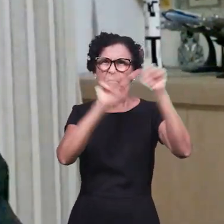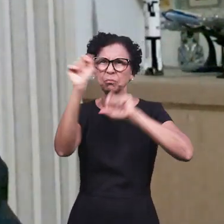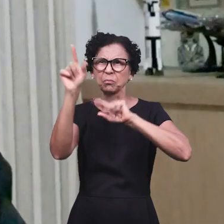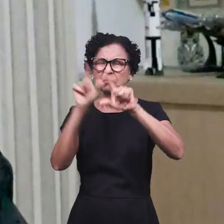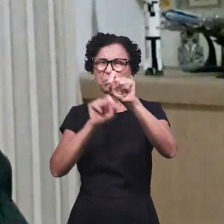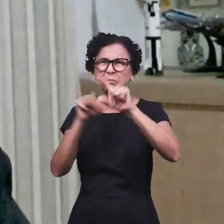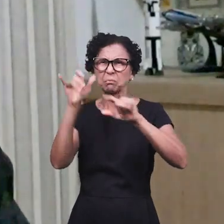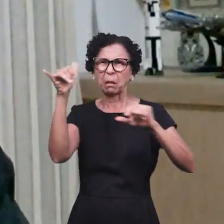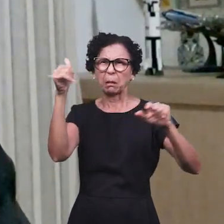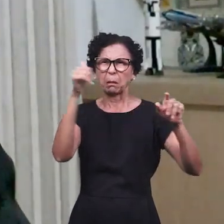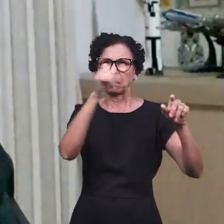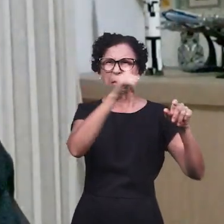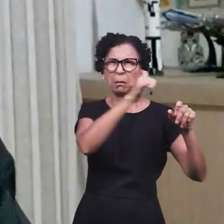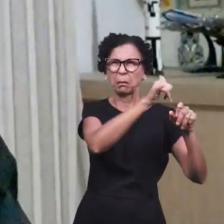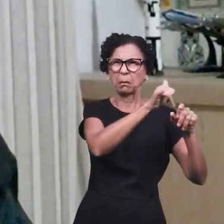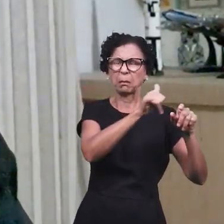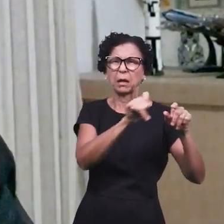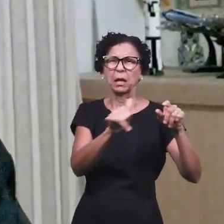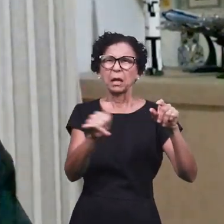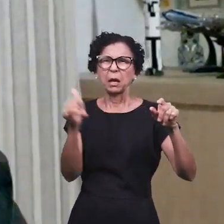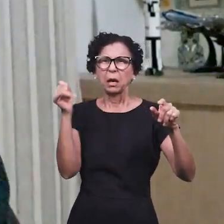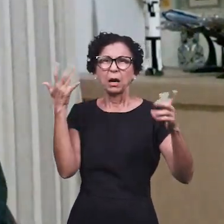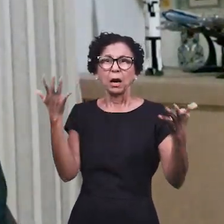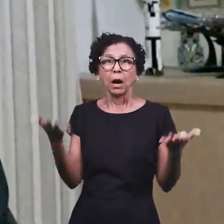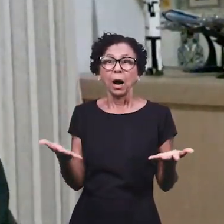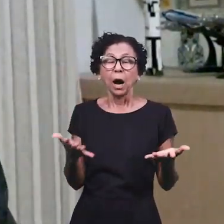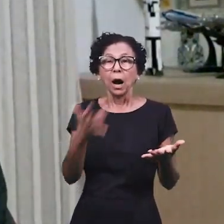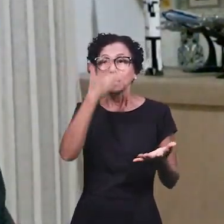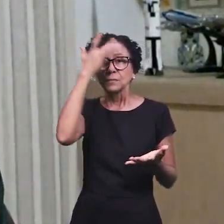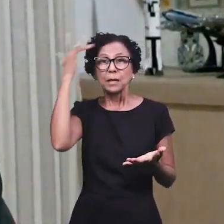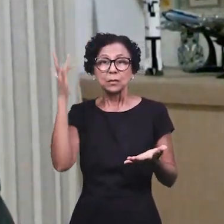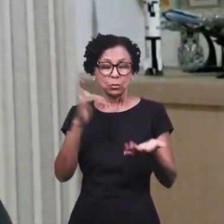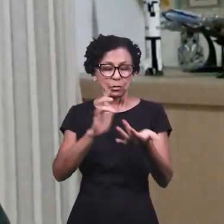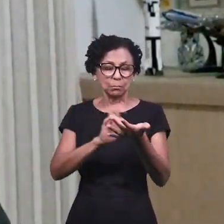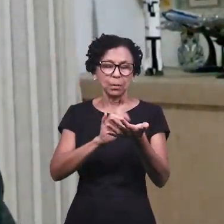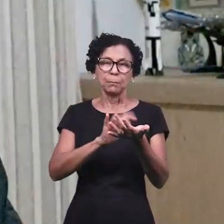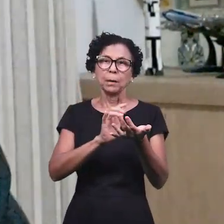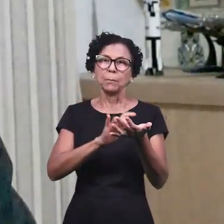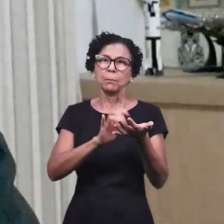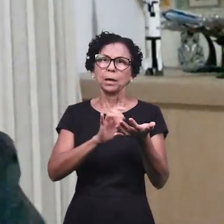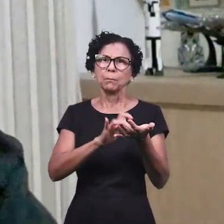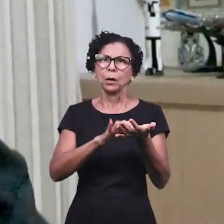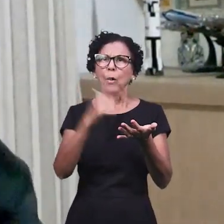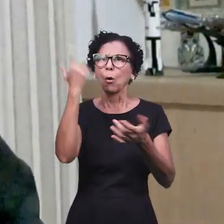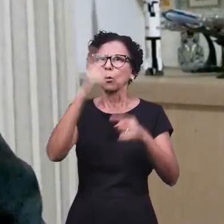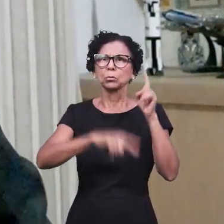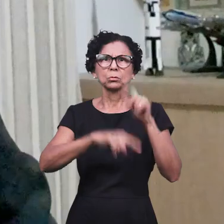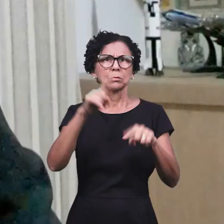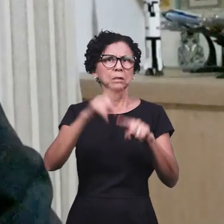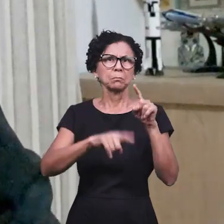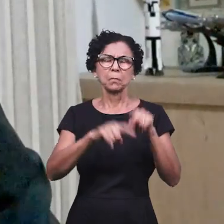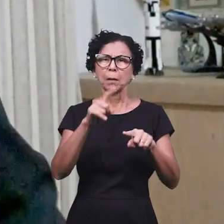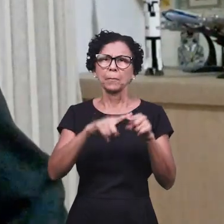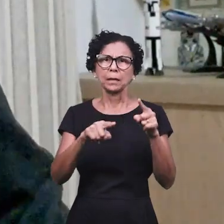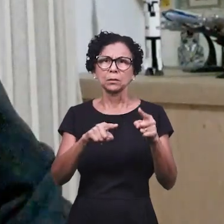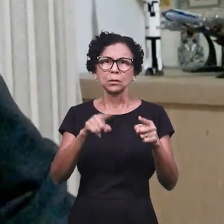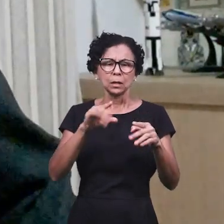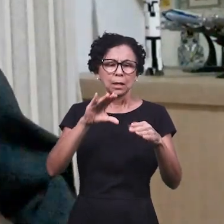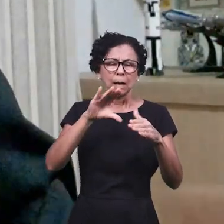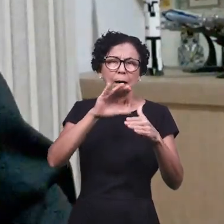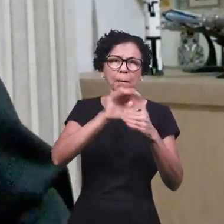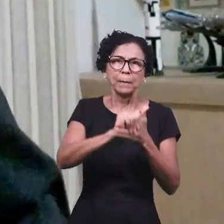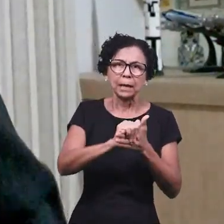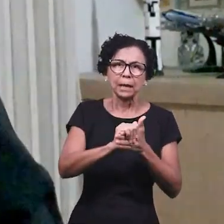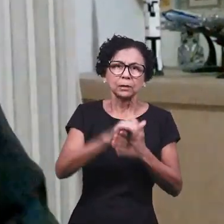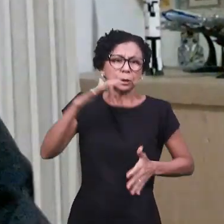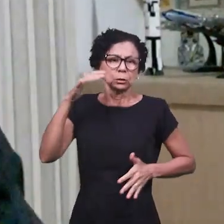cabos telegráficos, saíam faíscas. Alguns telegrafistas reportaram que levavam choque nos seus equipamentos. Algumas redes